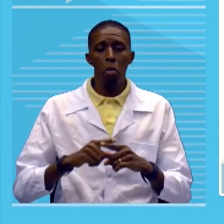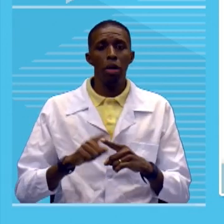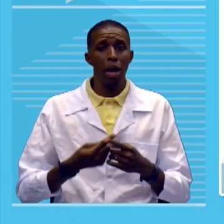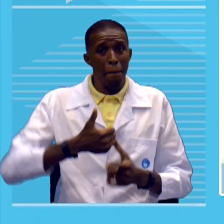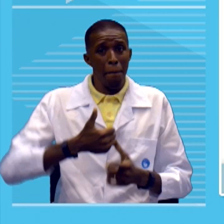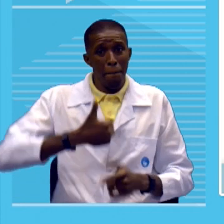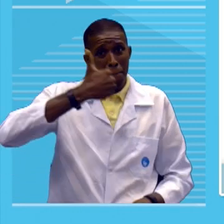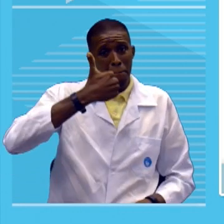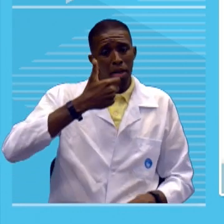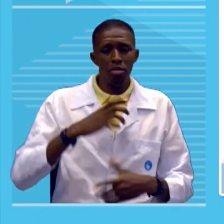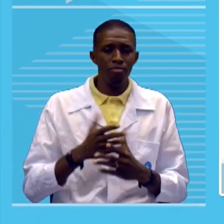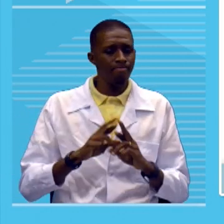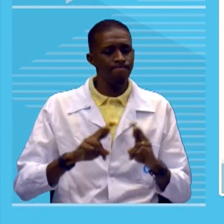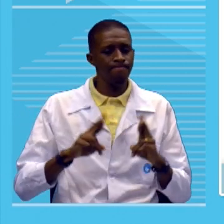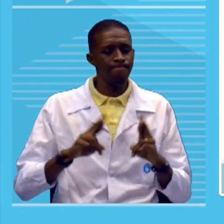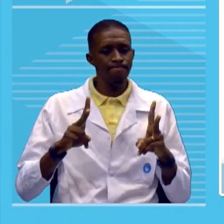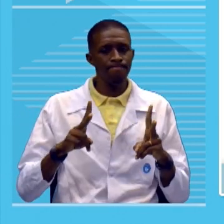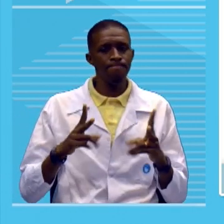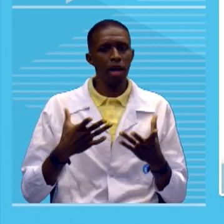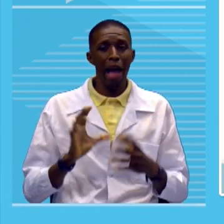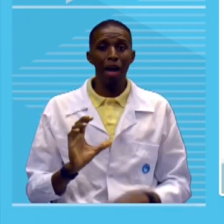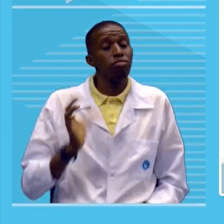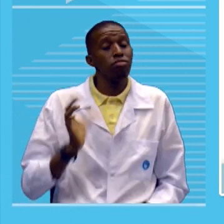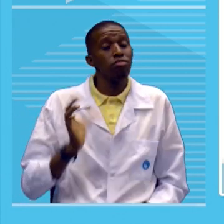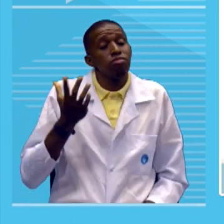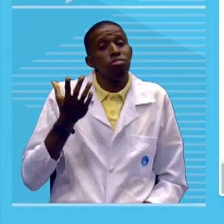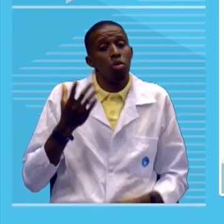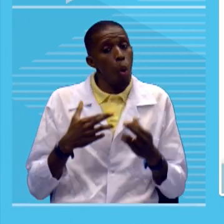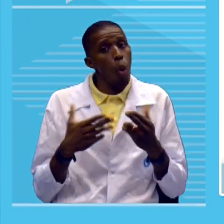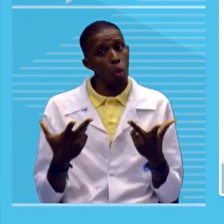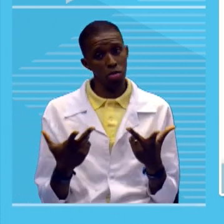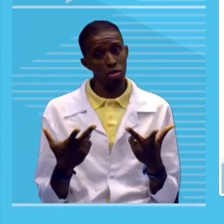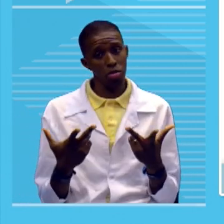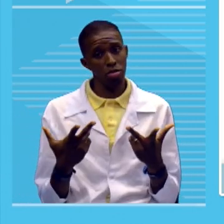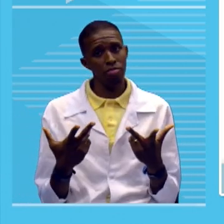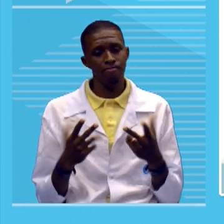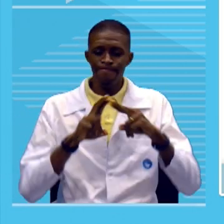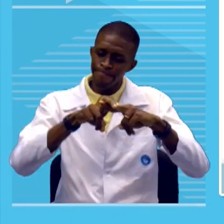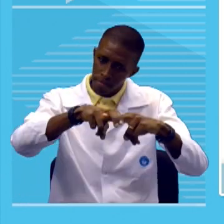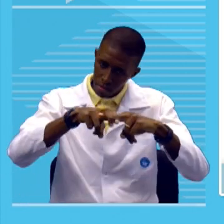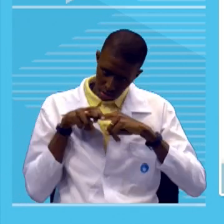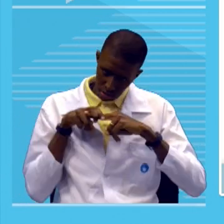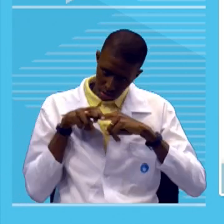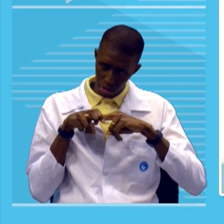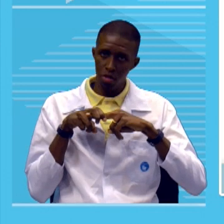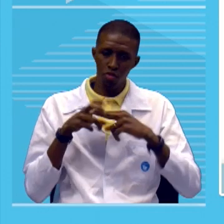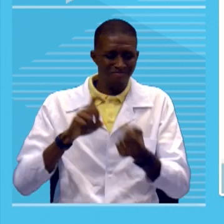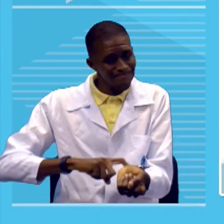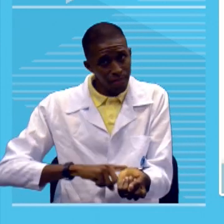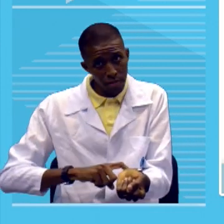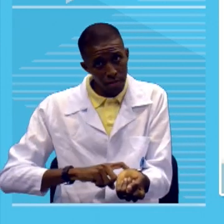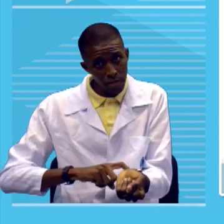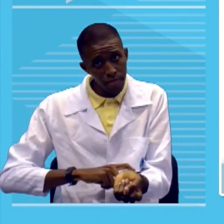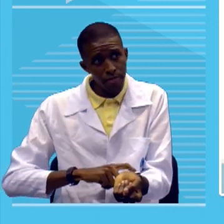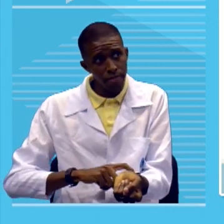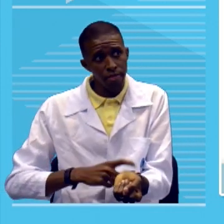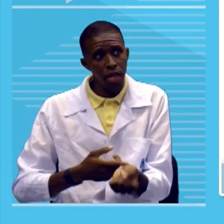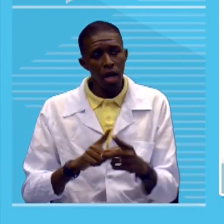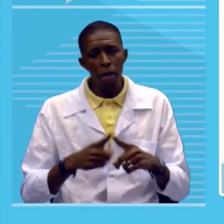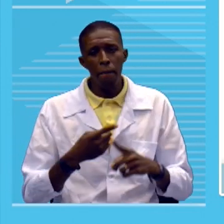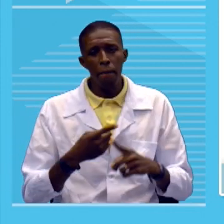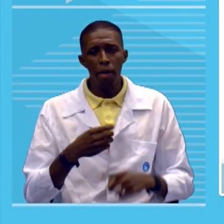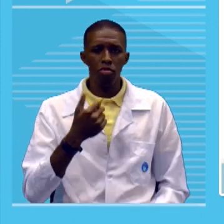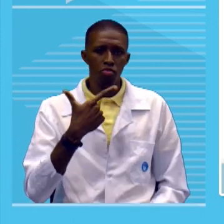ela é nervosa. E nesse caso, esse nervosa funciona como um adjunto